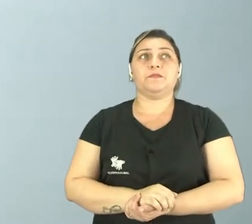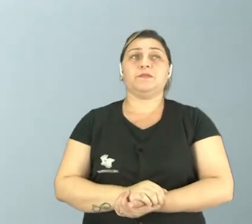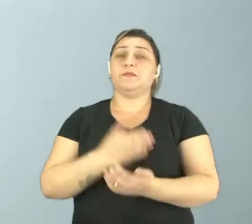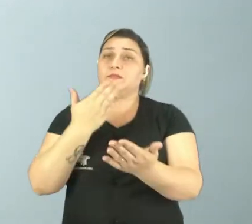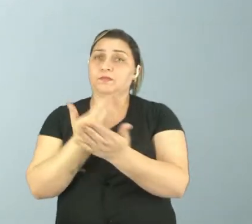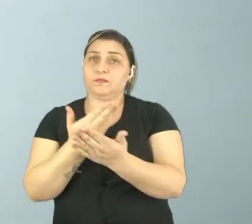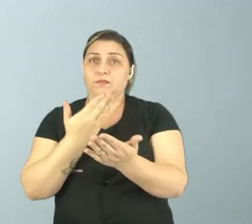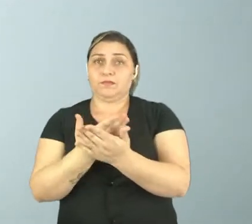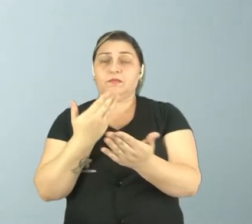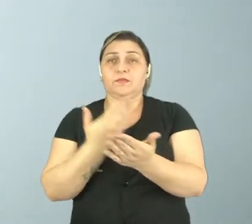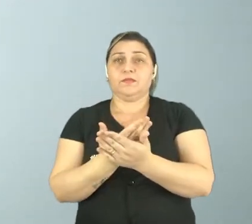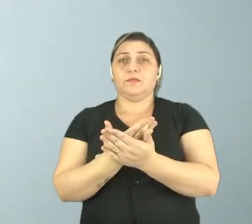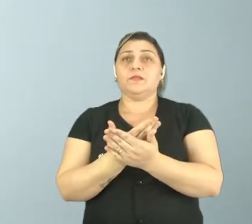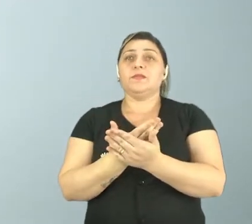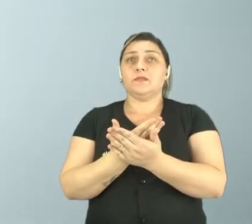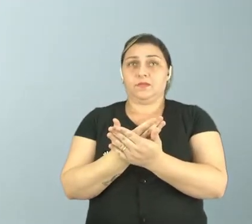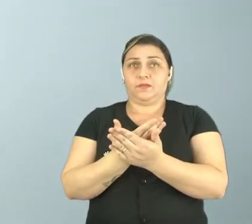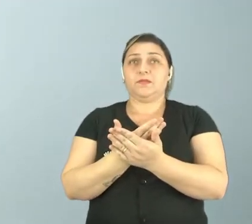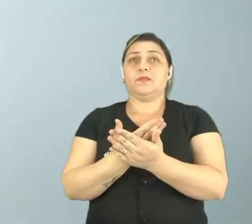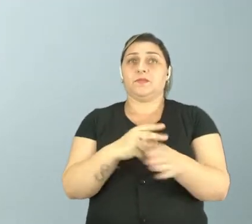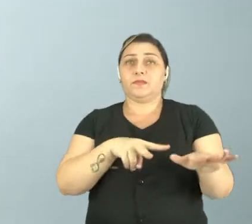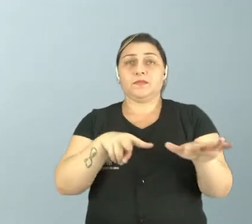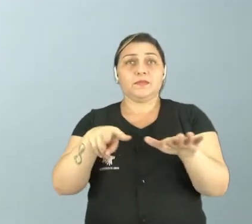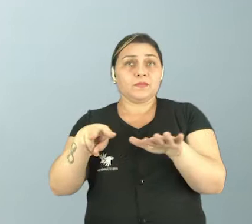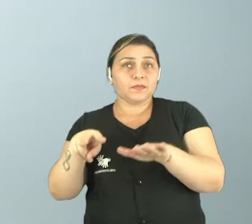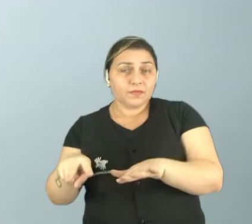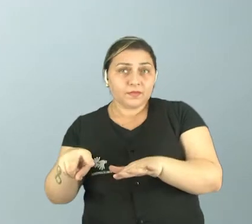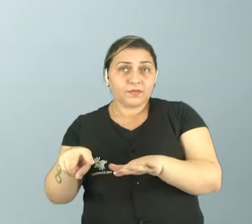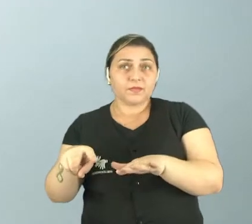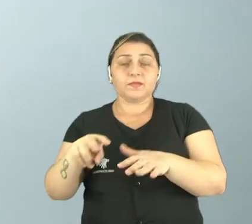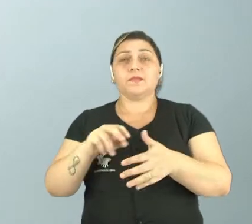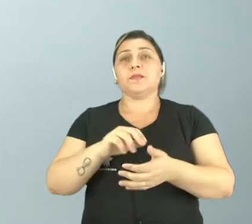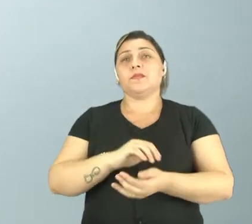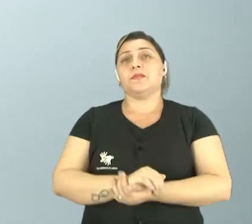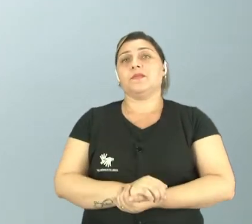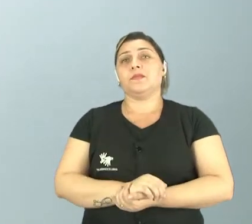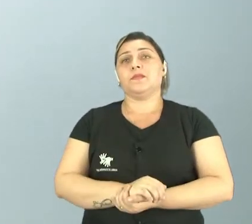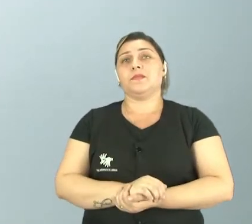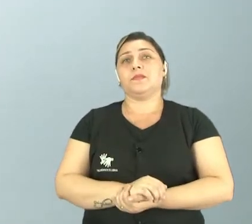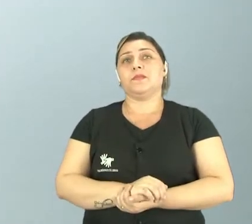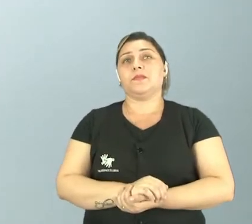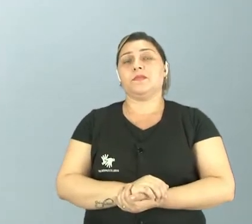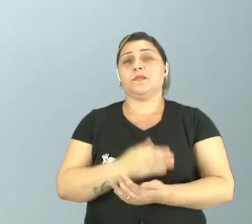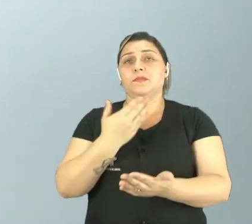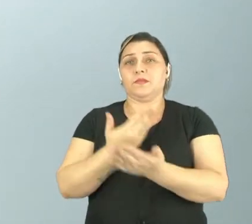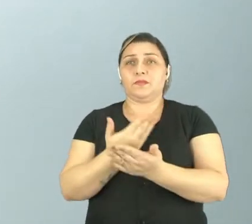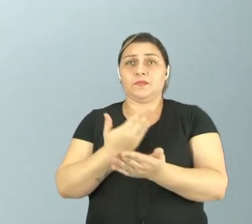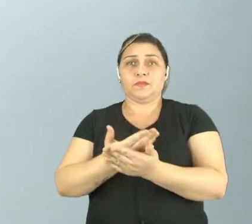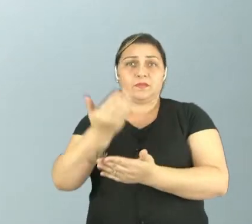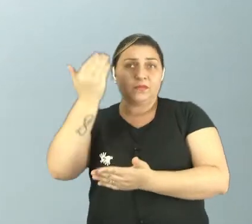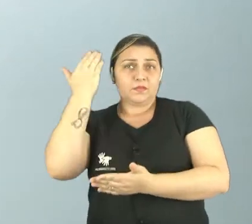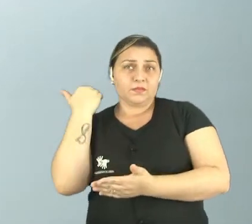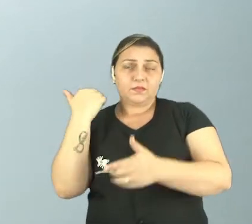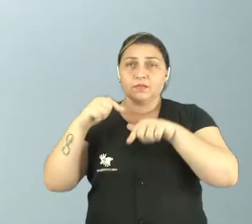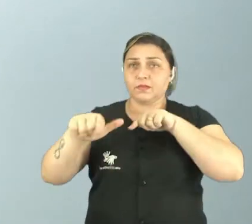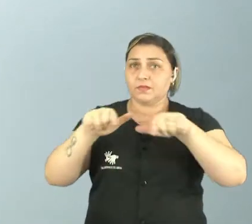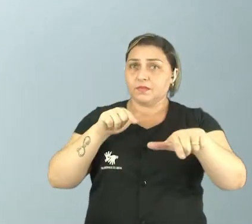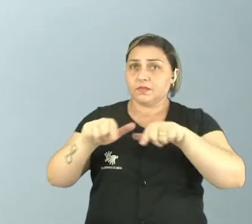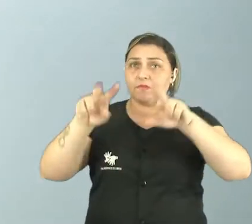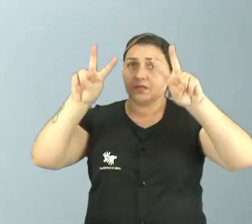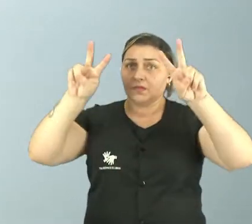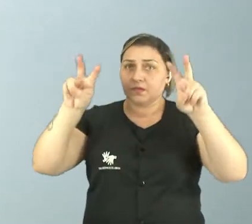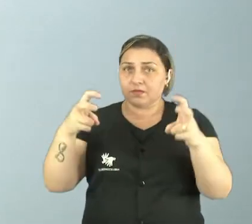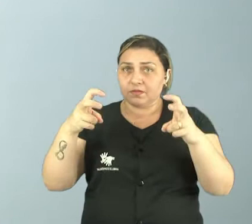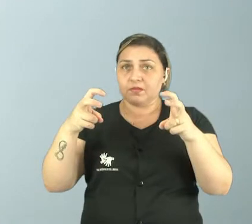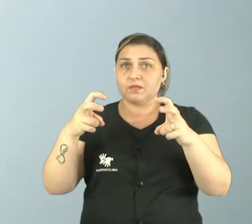Nessa aula, que é uma das mais gostosas da semana, né? Convenhamos. Então, na aula passada a gente trabalhou um tema fundamental